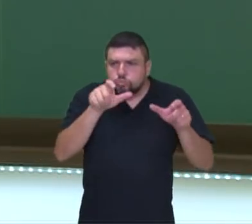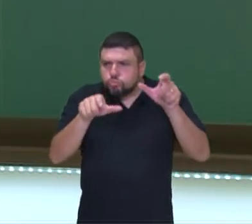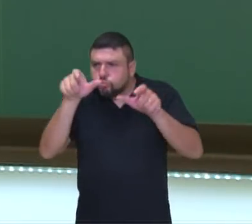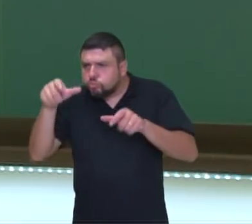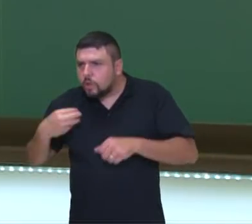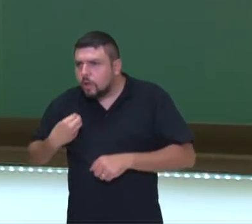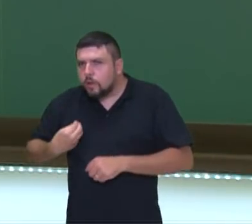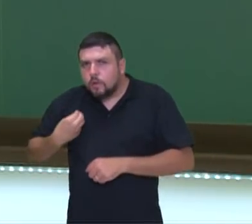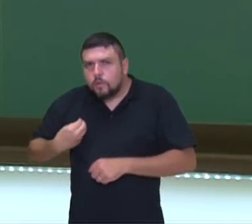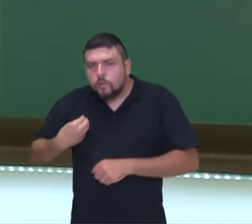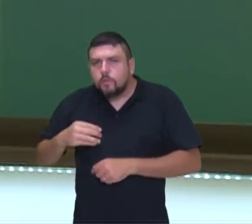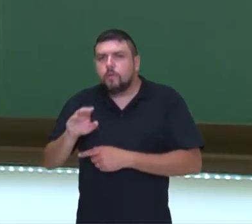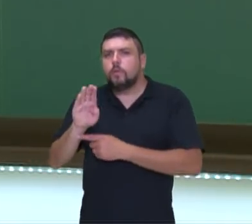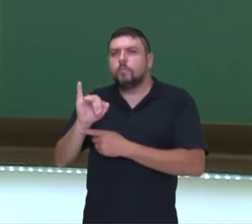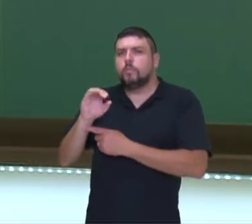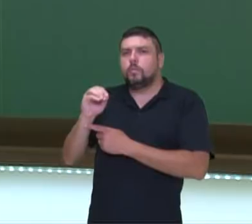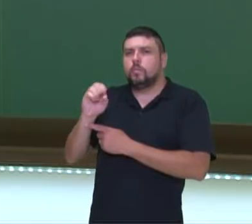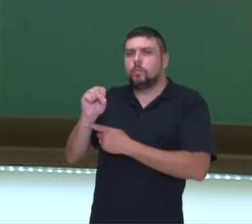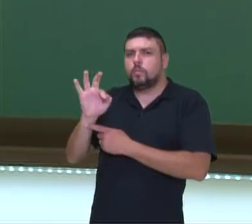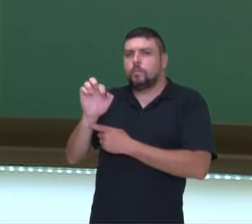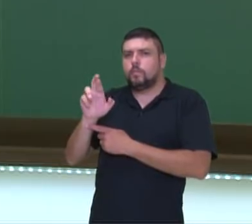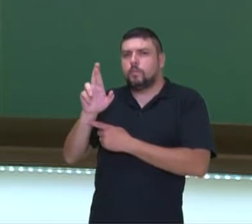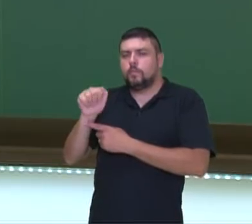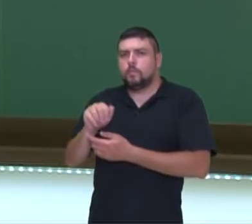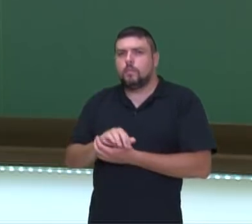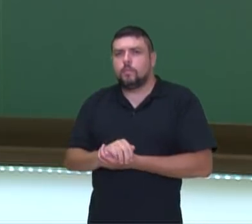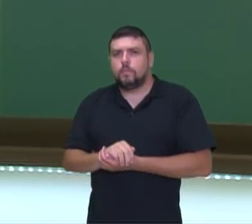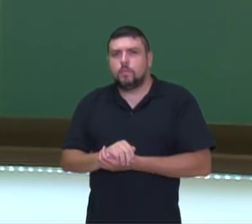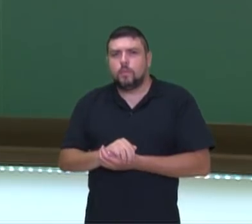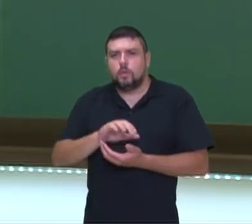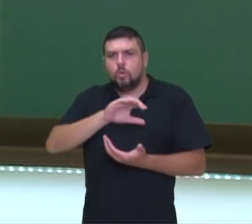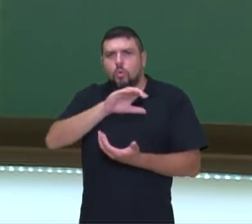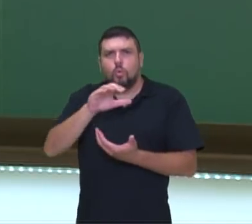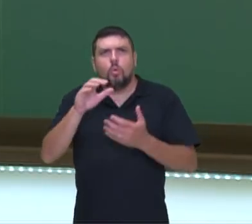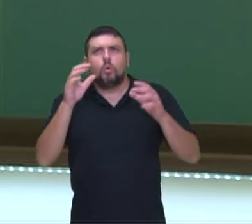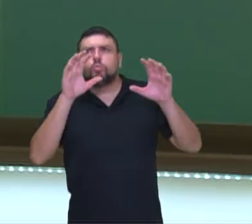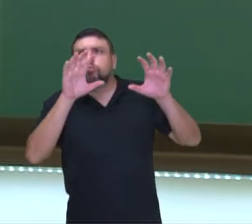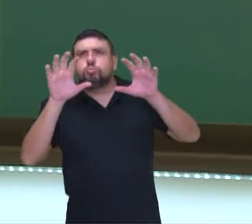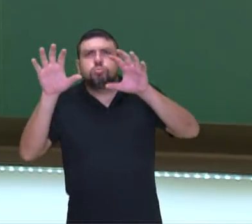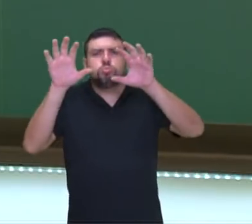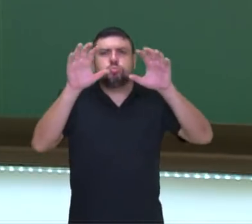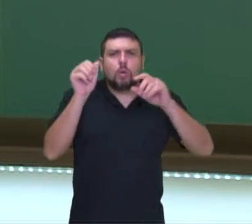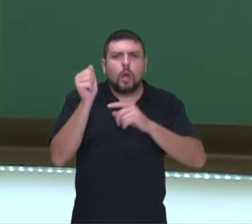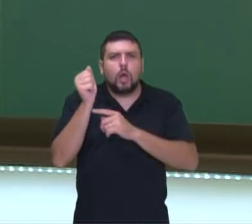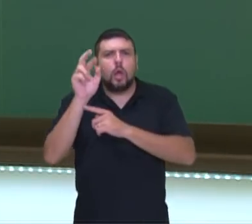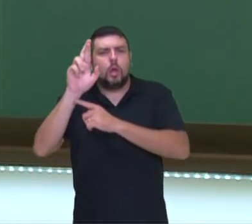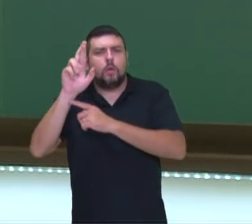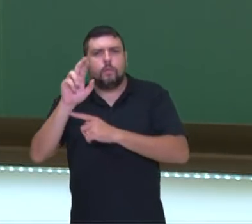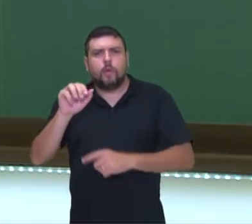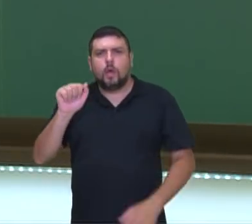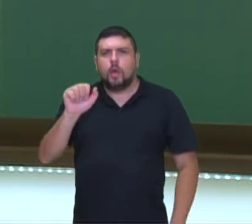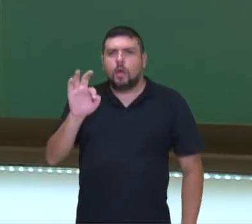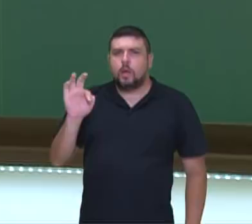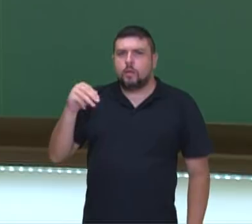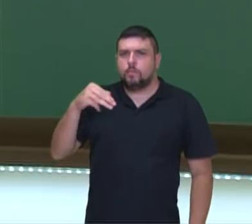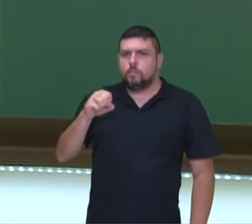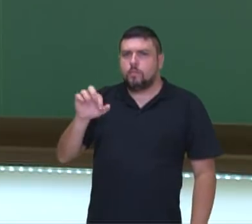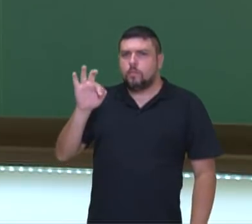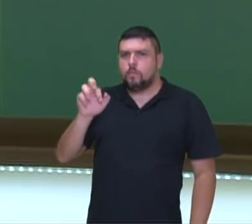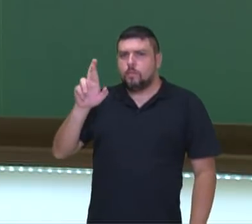hidrosfera, água, atmosfera, gases e a litosfera, rochas e solo. Como ele está